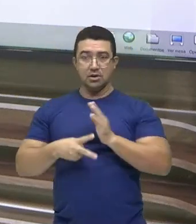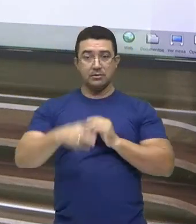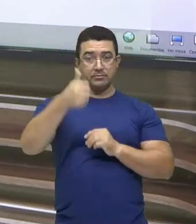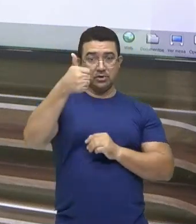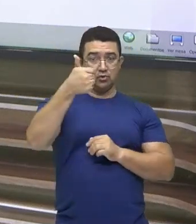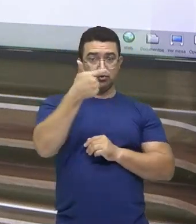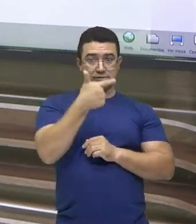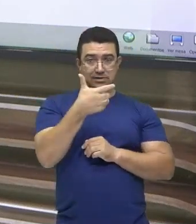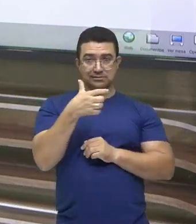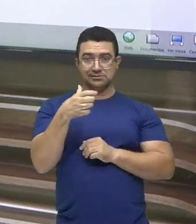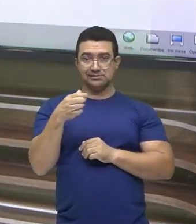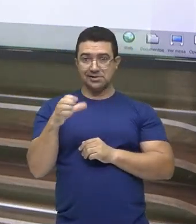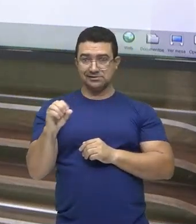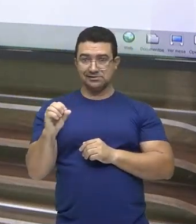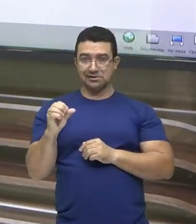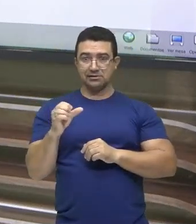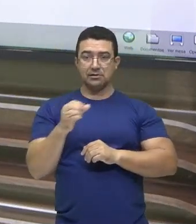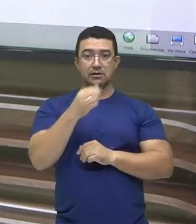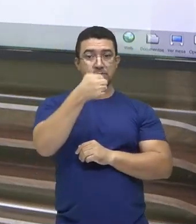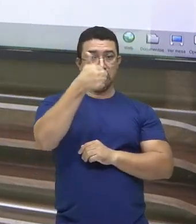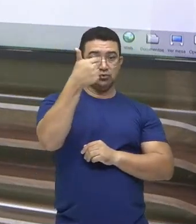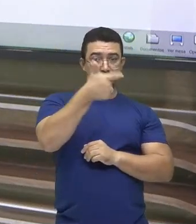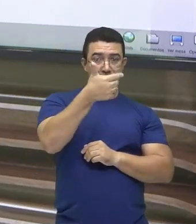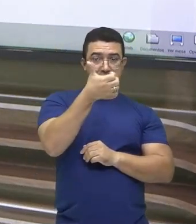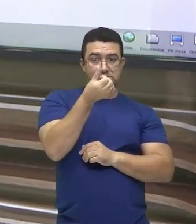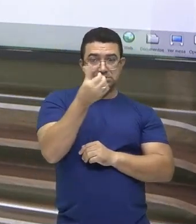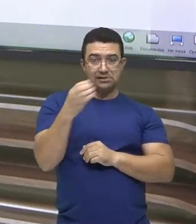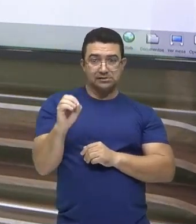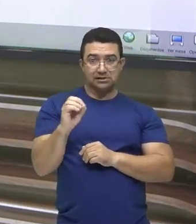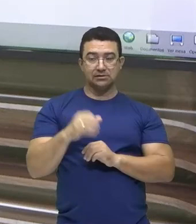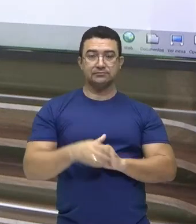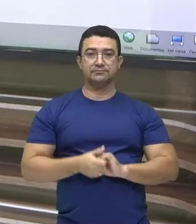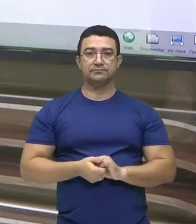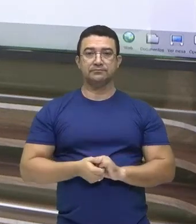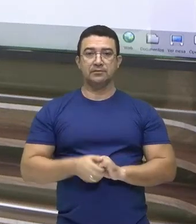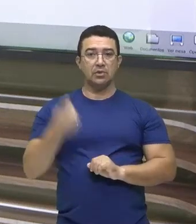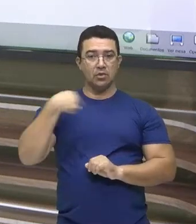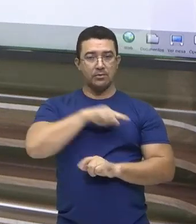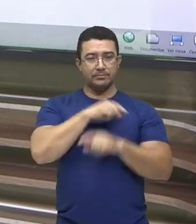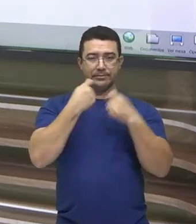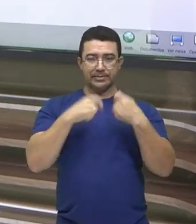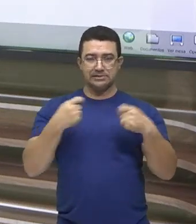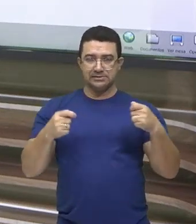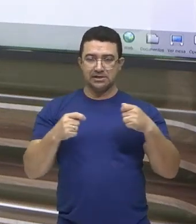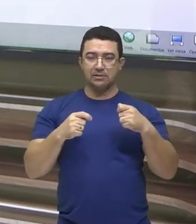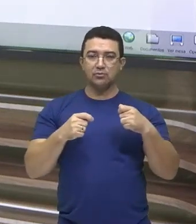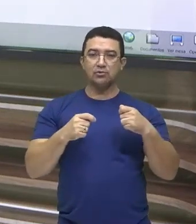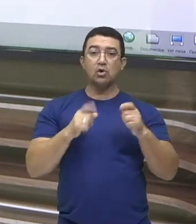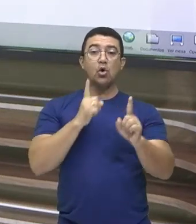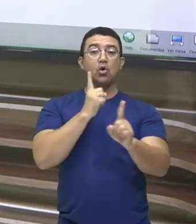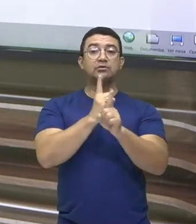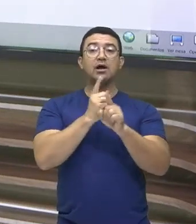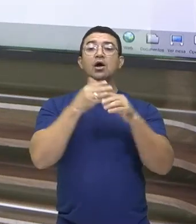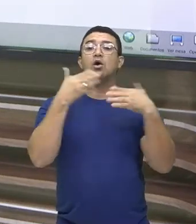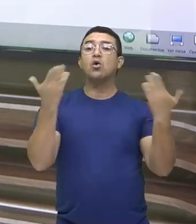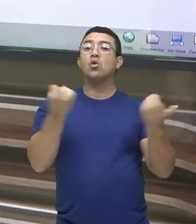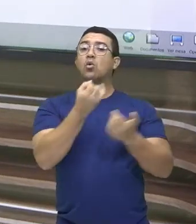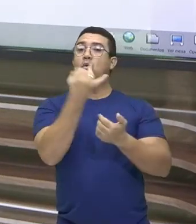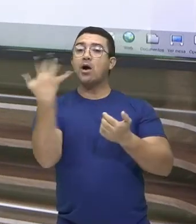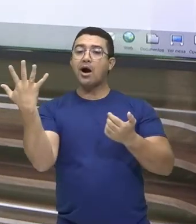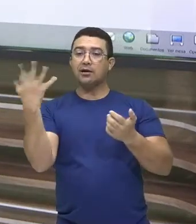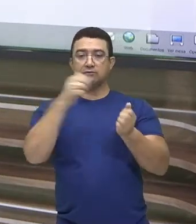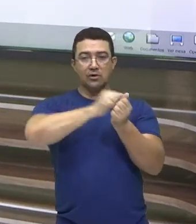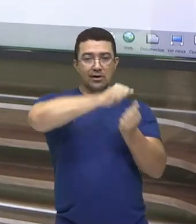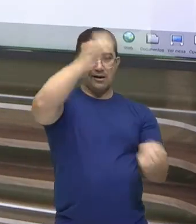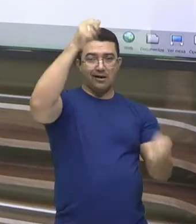1260. Ele já deu essa informação, foi uma informação dada no problema. Nós precisamos descobrir o número de lados desse polígono.